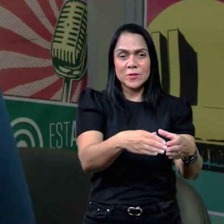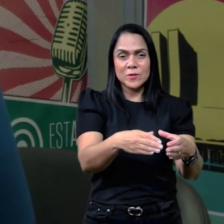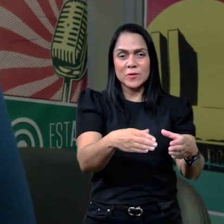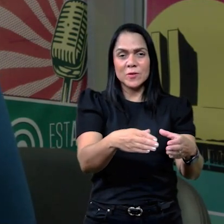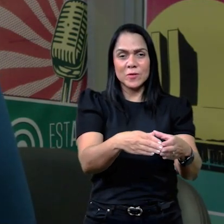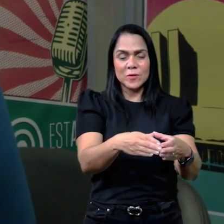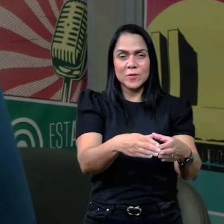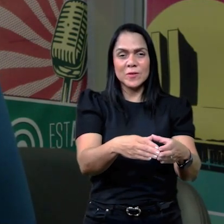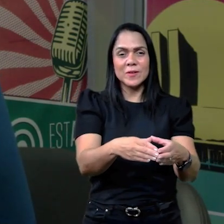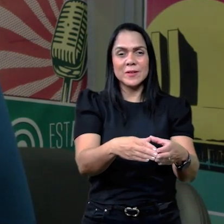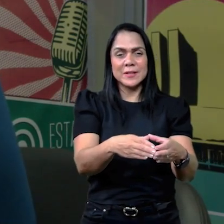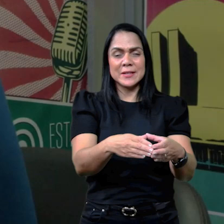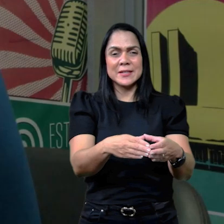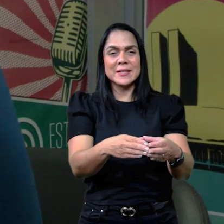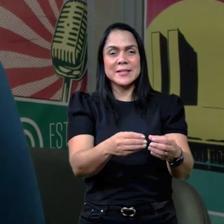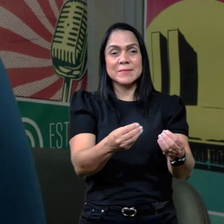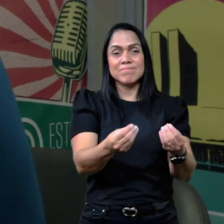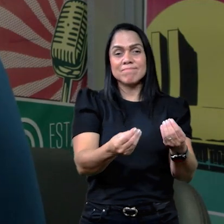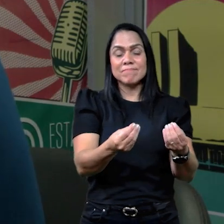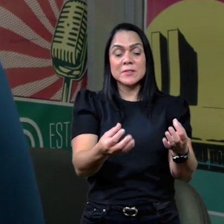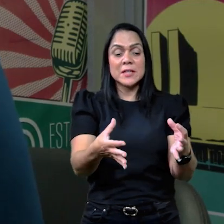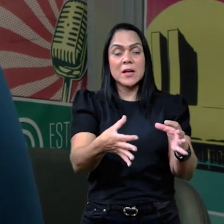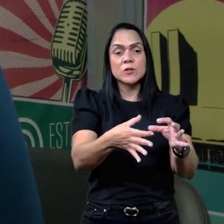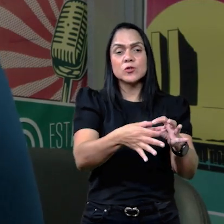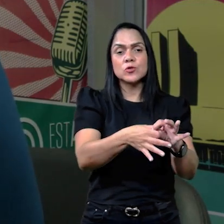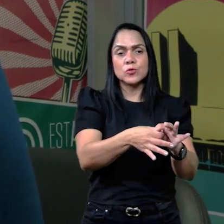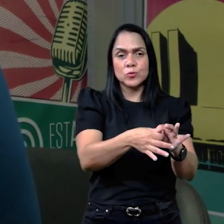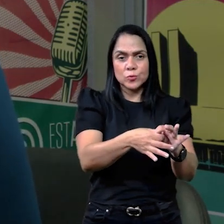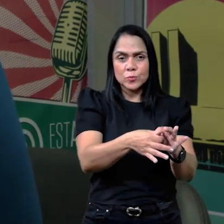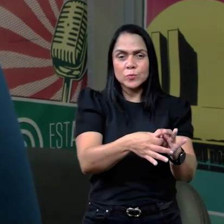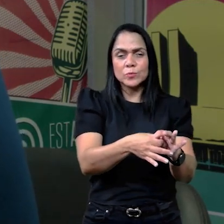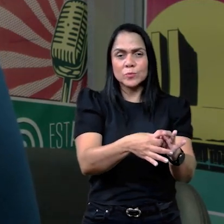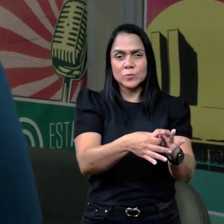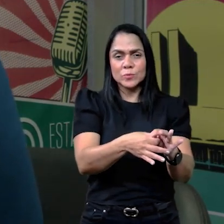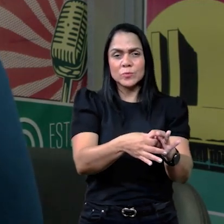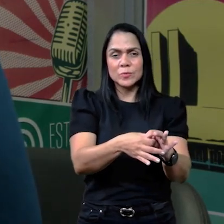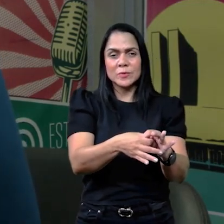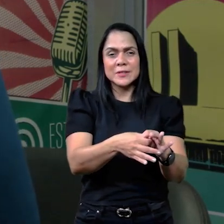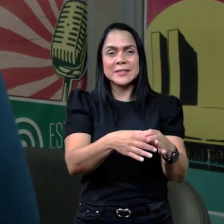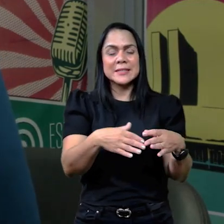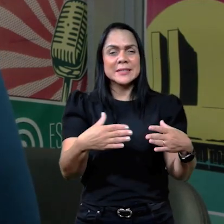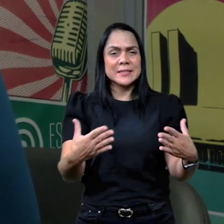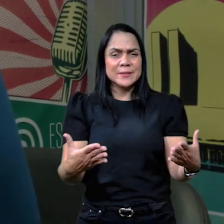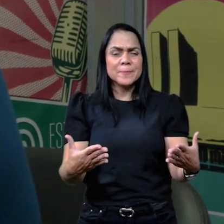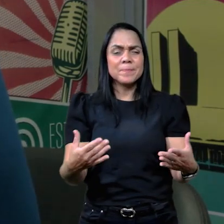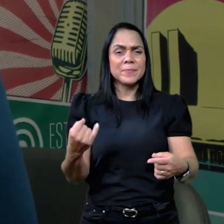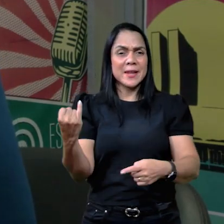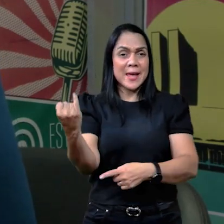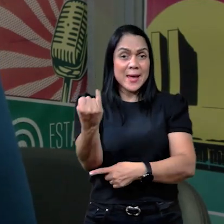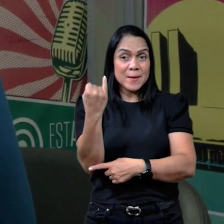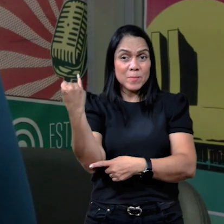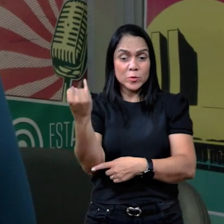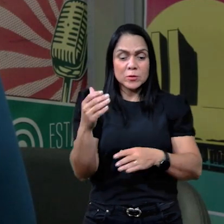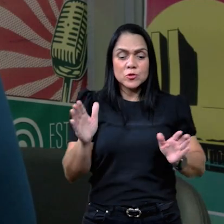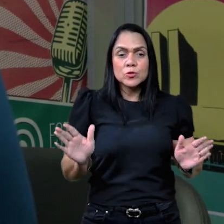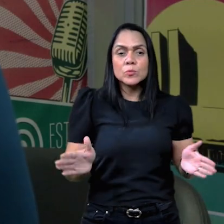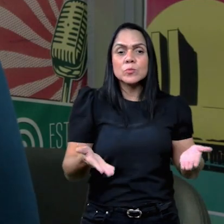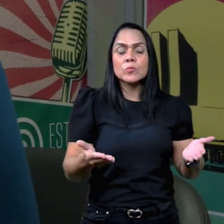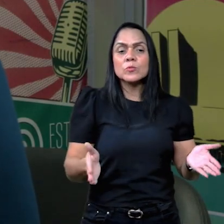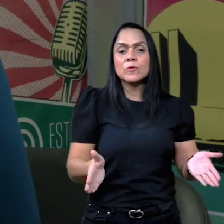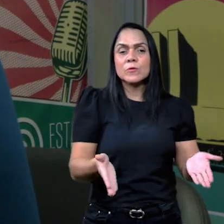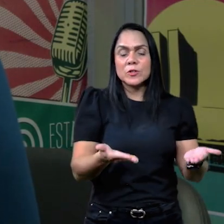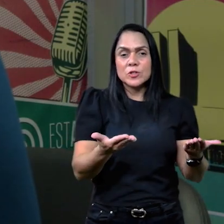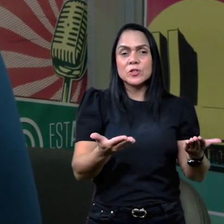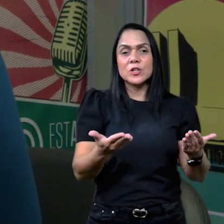que não é alguma coisa que seja dissociada, sabe? Não tem como a gente... E acho que por isso que é tão importante investir, inclusive, no